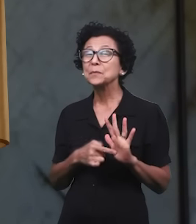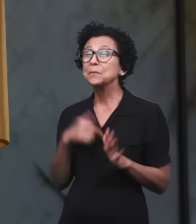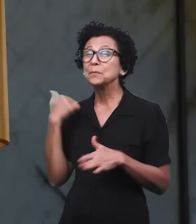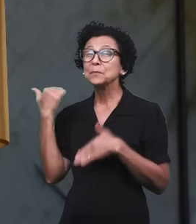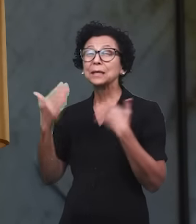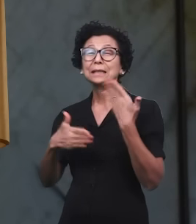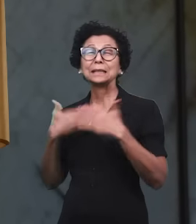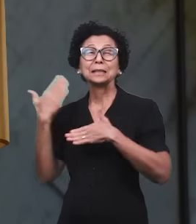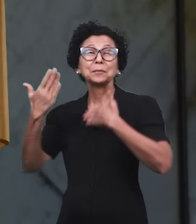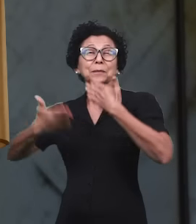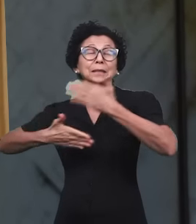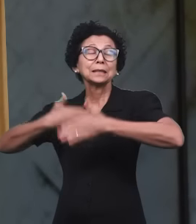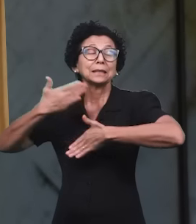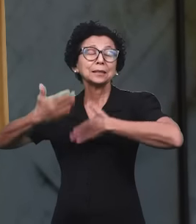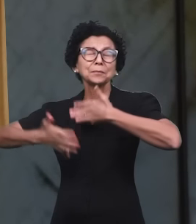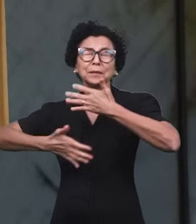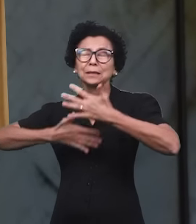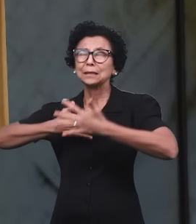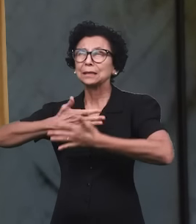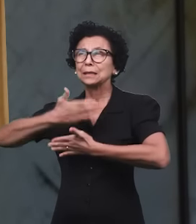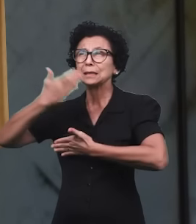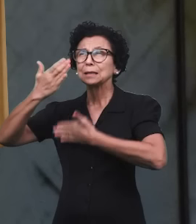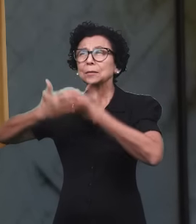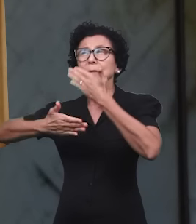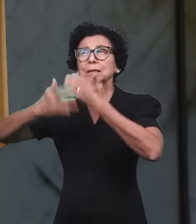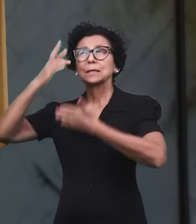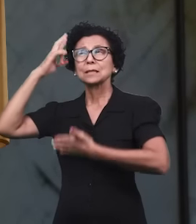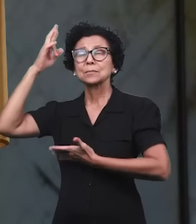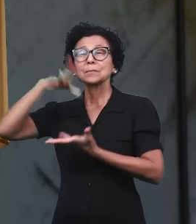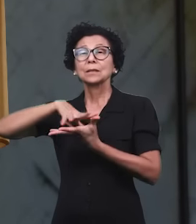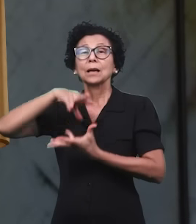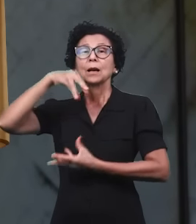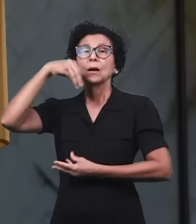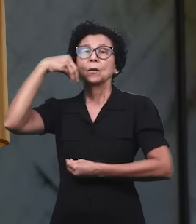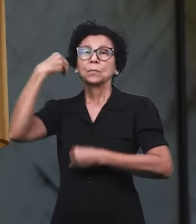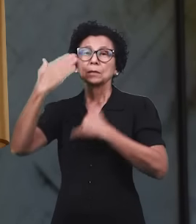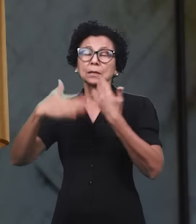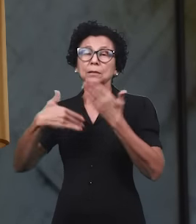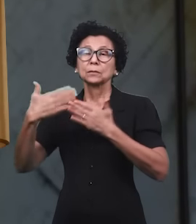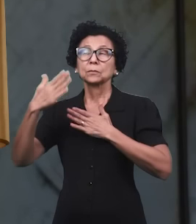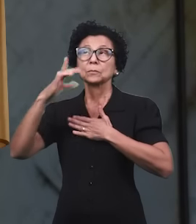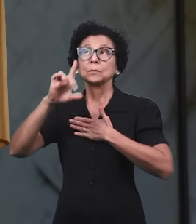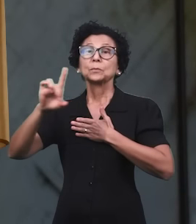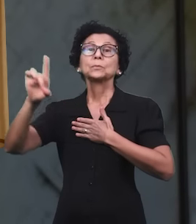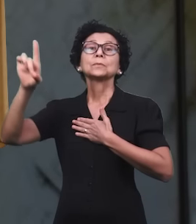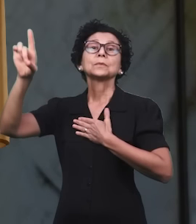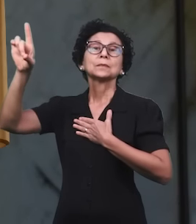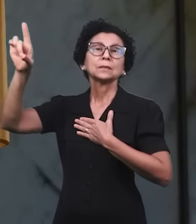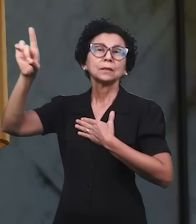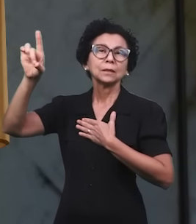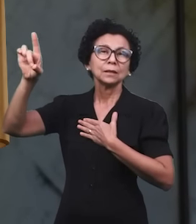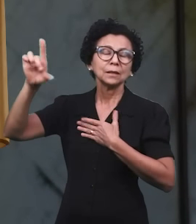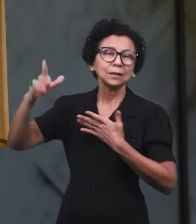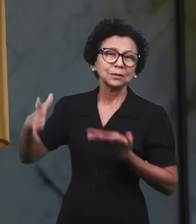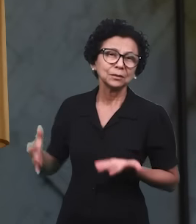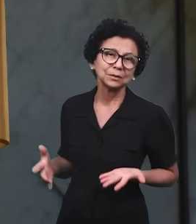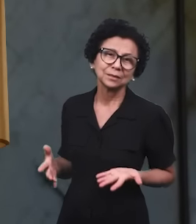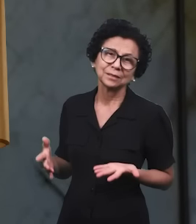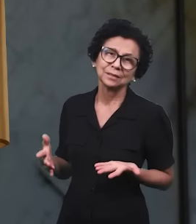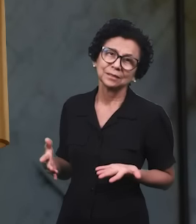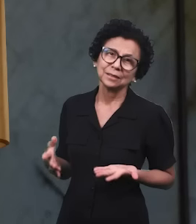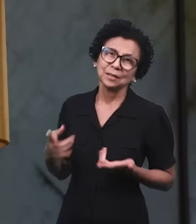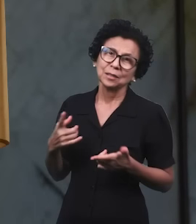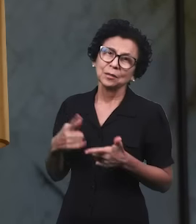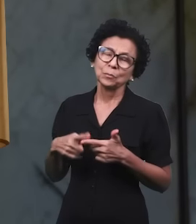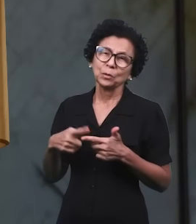regozijar-me-ei muito no Senhor, a minha alma se alegrará no meu Deus. Por quê? Porque me vestiu